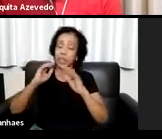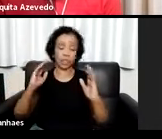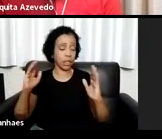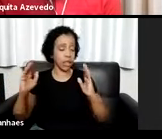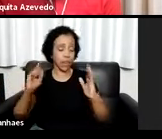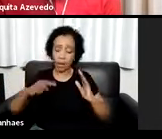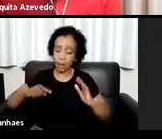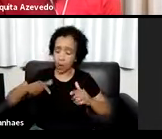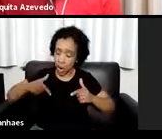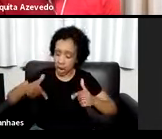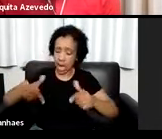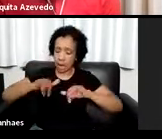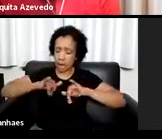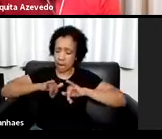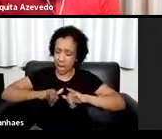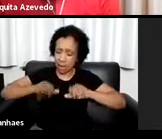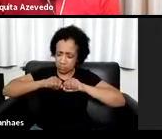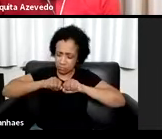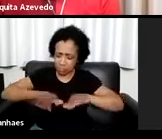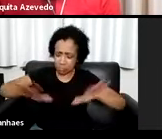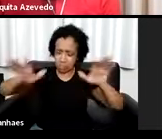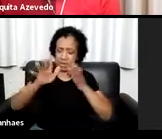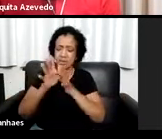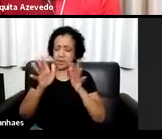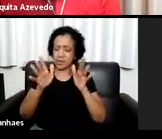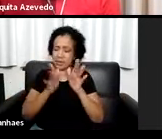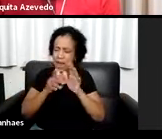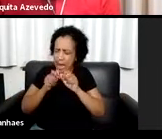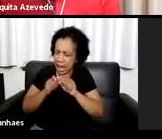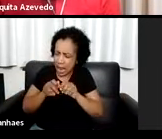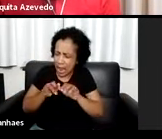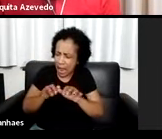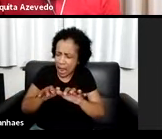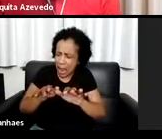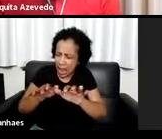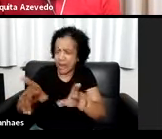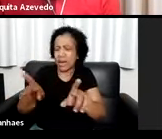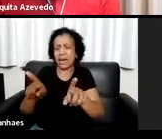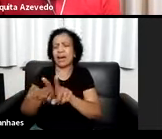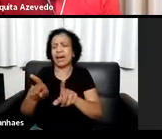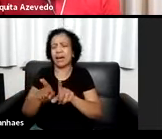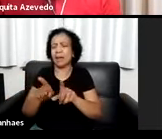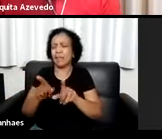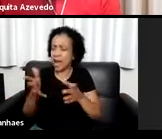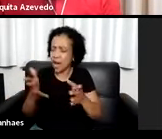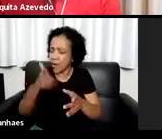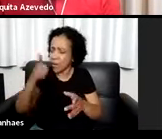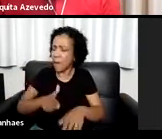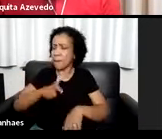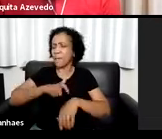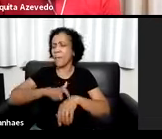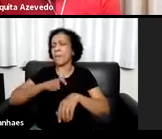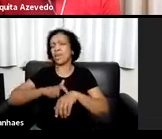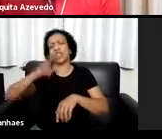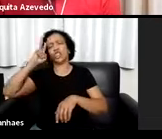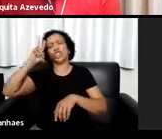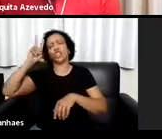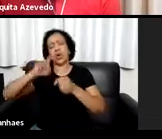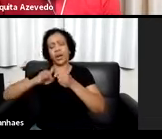teu evangelho. Ó Senhor, como em nenhum outro momento da história, Senhor. Pai, usa-nos para isso.